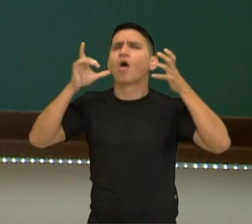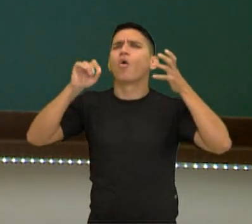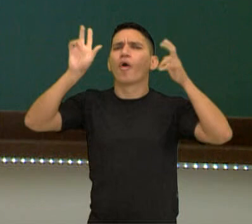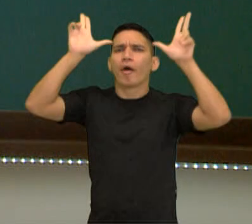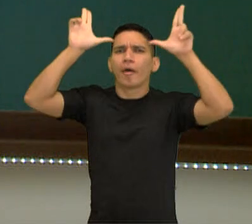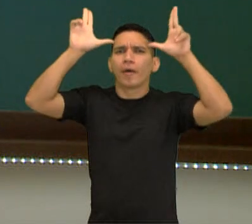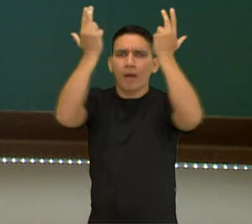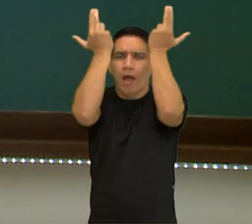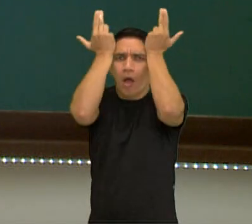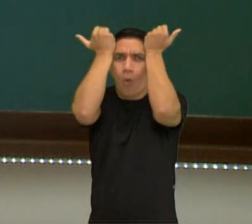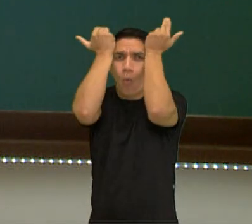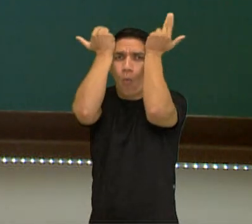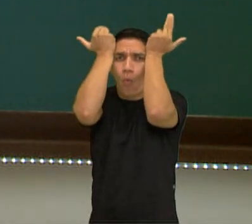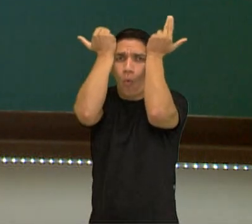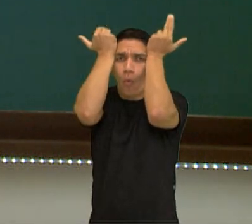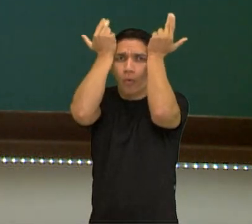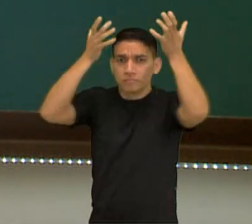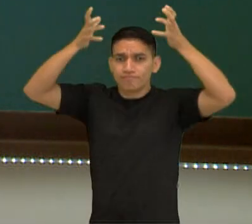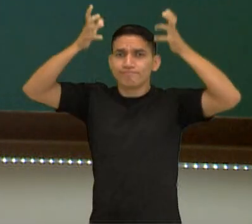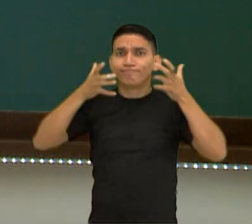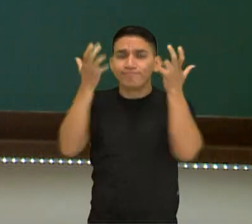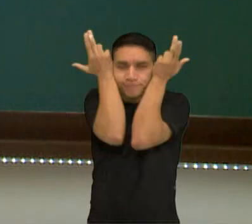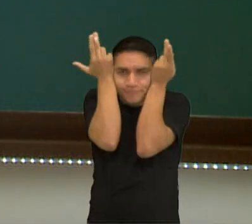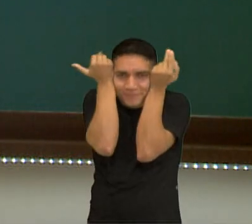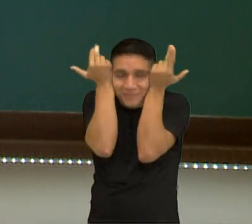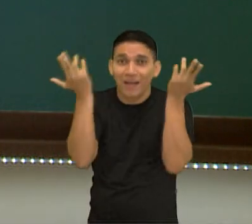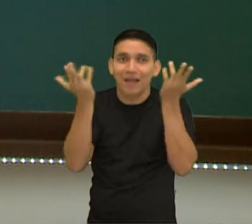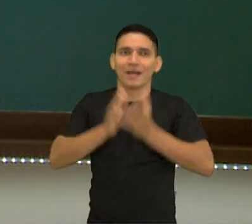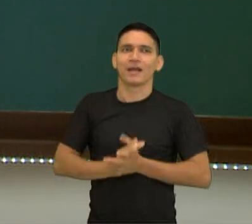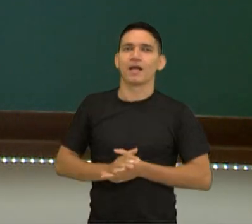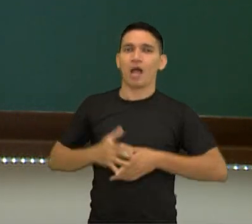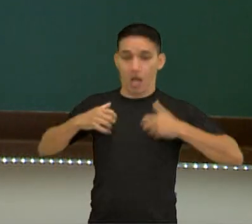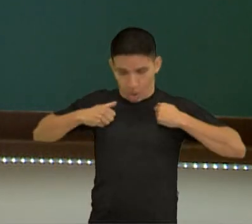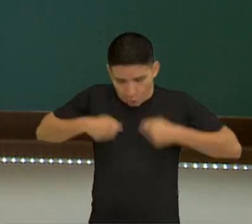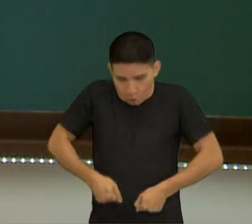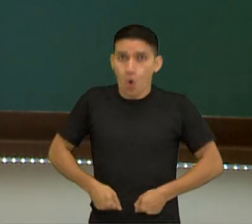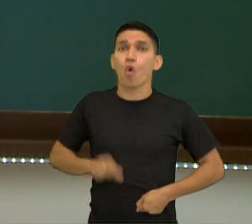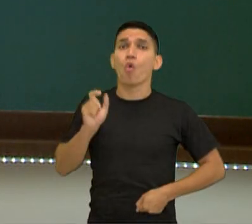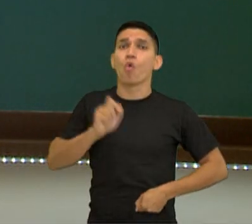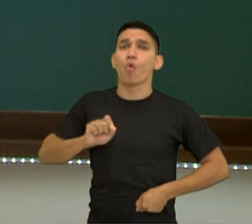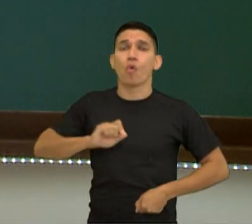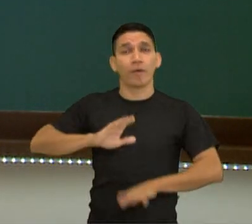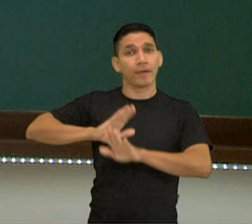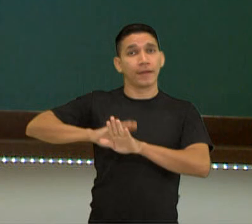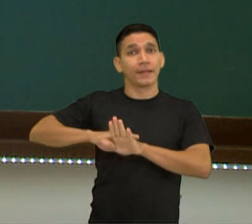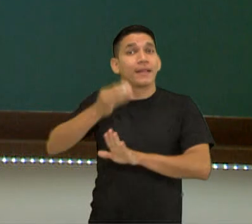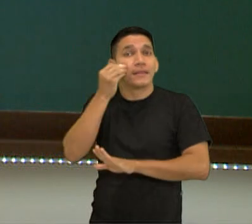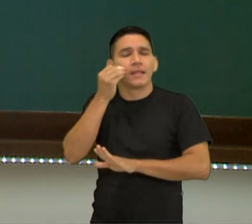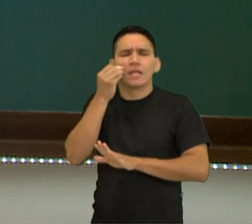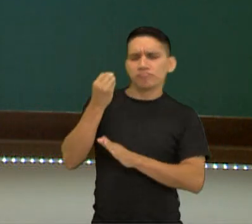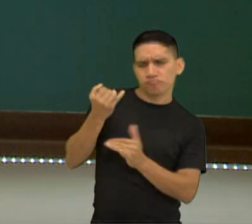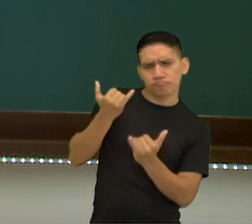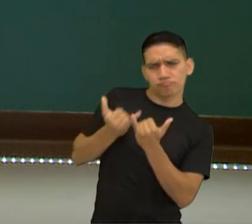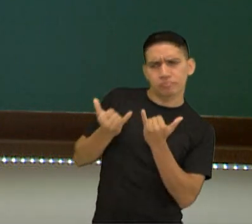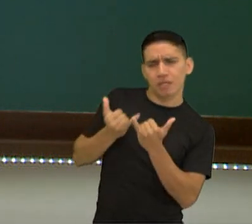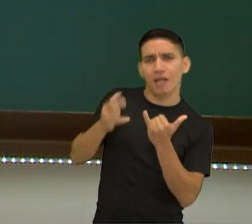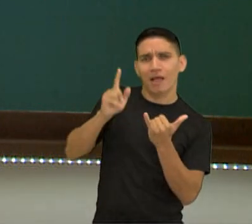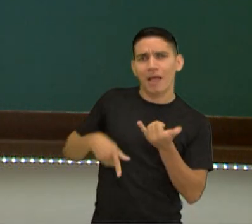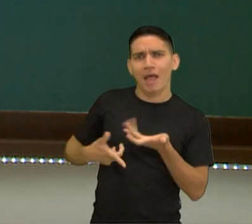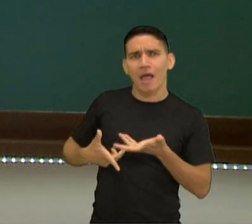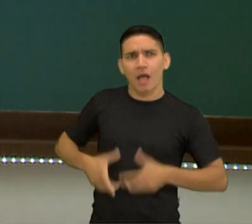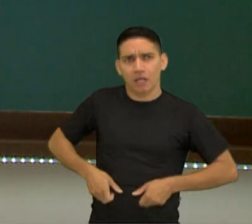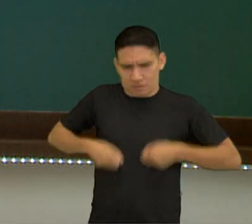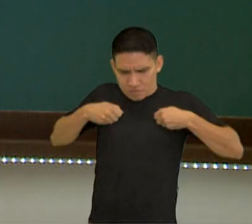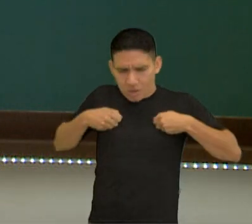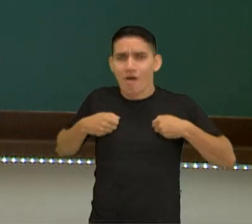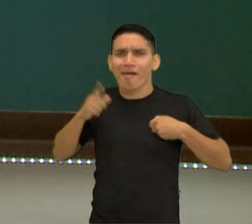de coelho posta sobre a cabeça dele. A roupa, né, busca a semelhança com o corpo de um coelho. Veja que